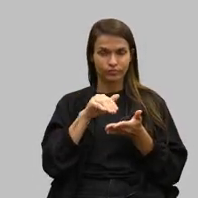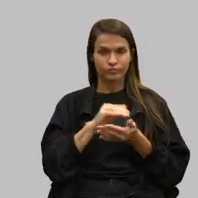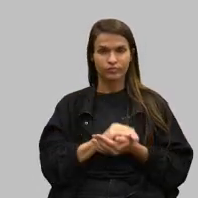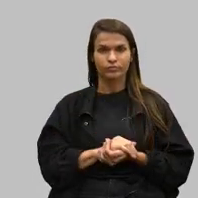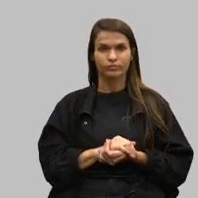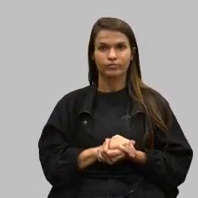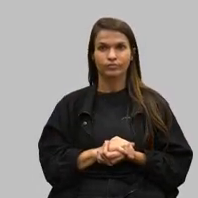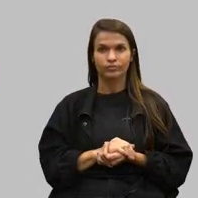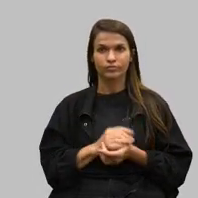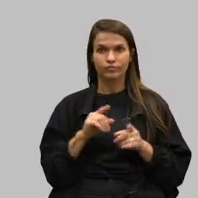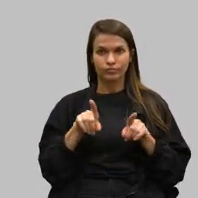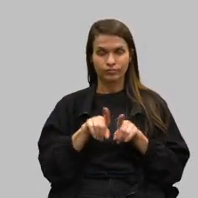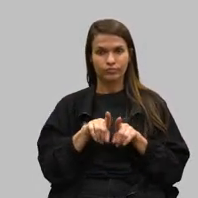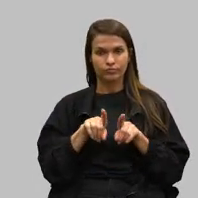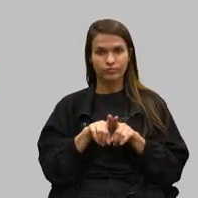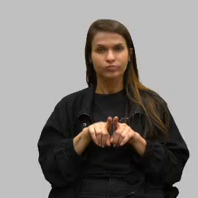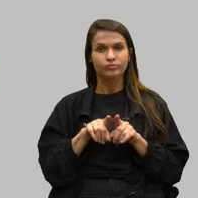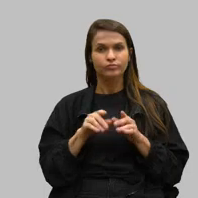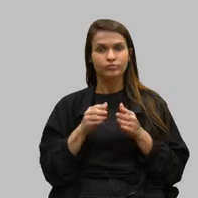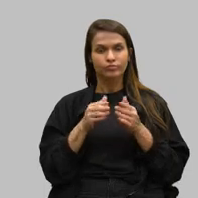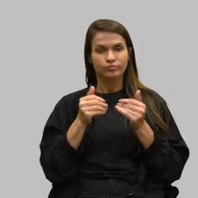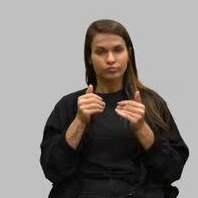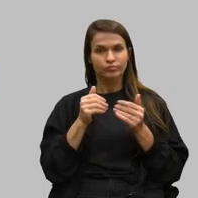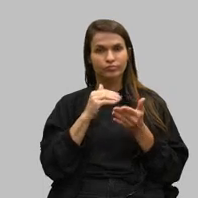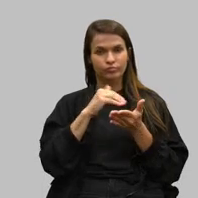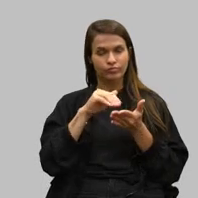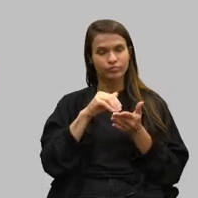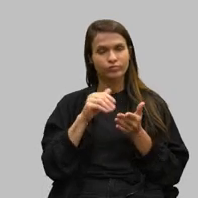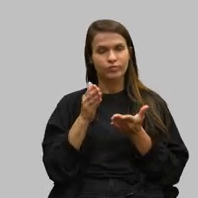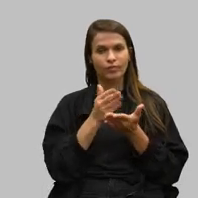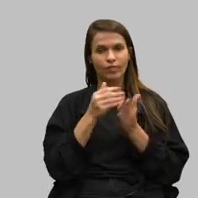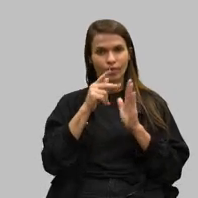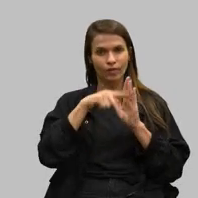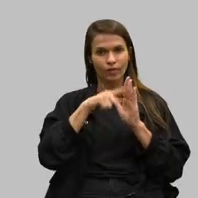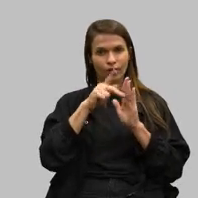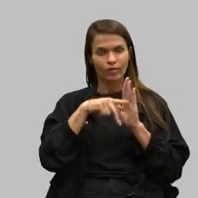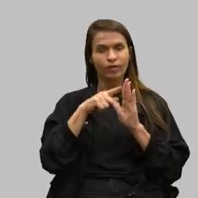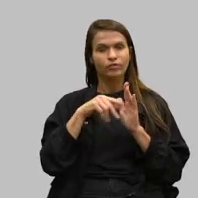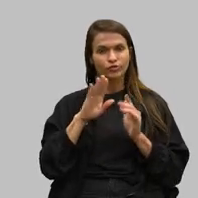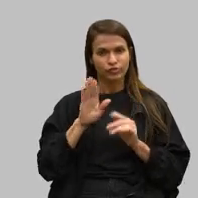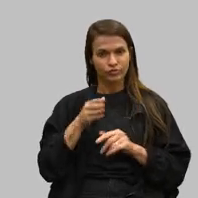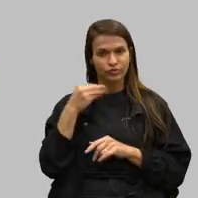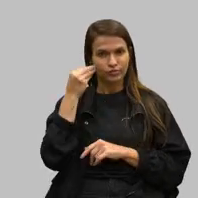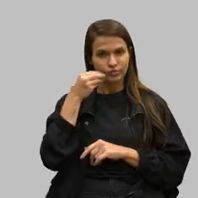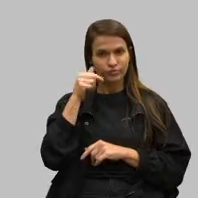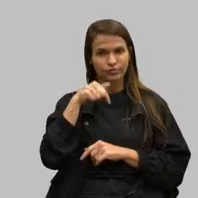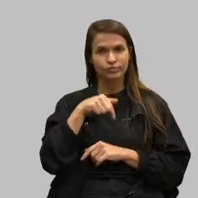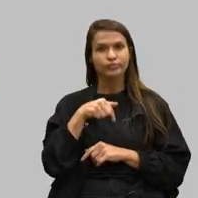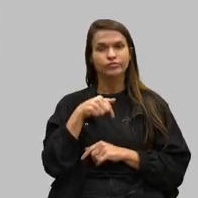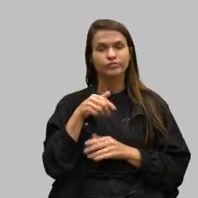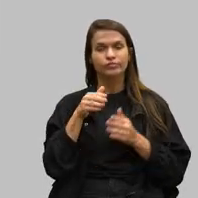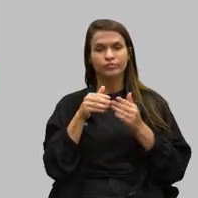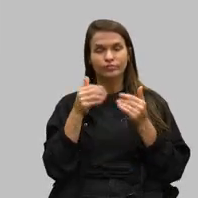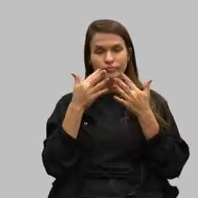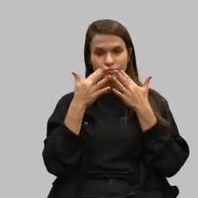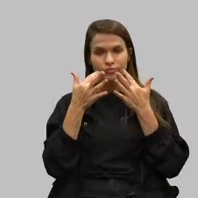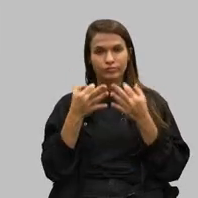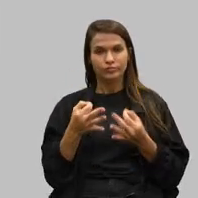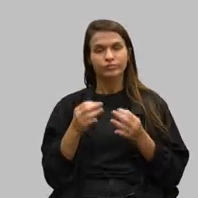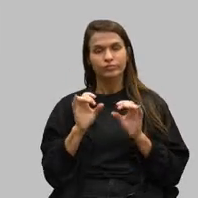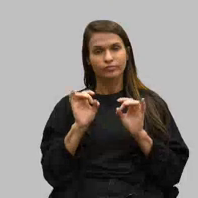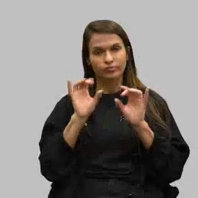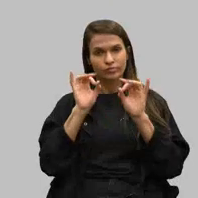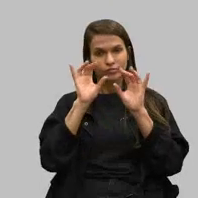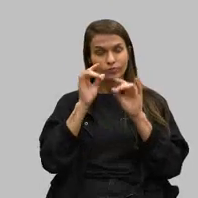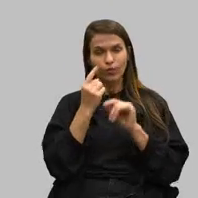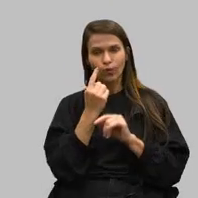mas também solicitando, sabe, secretário, tem alguns projetos, eu já passei aqui por isso, pedindo atenção especial, dia 5 é o